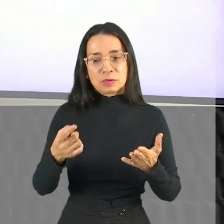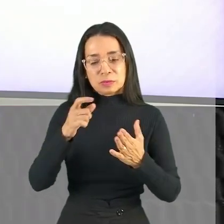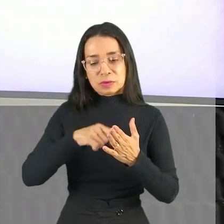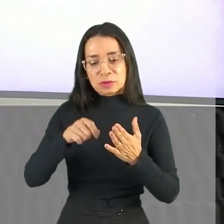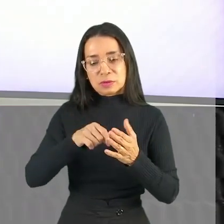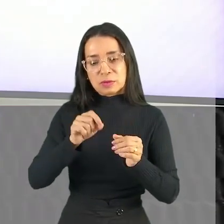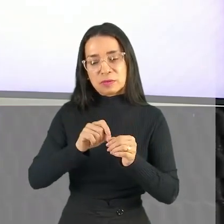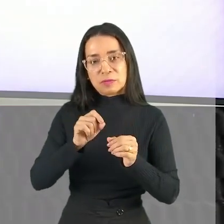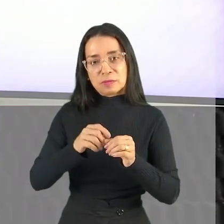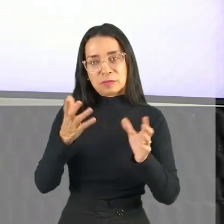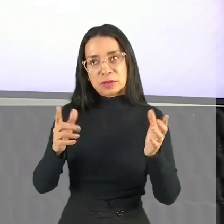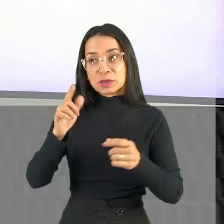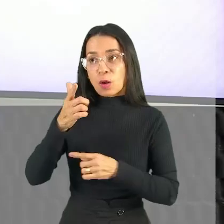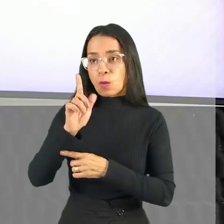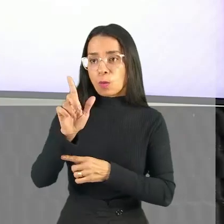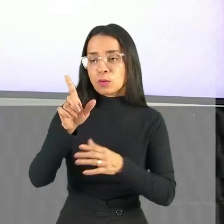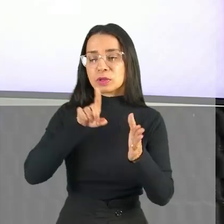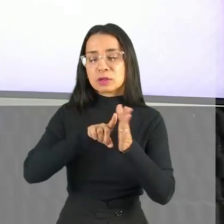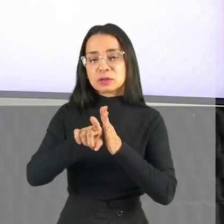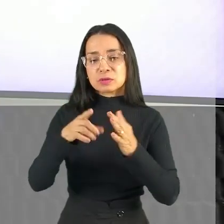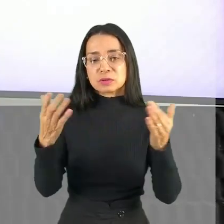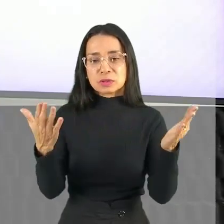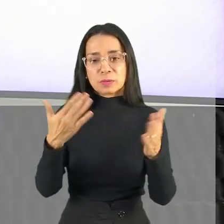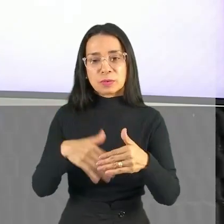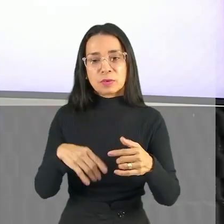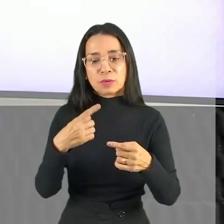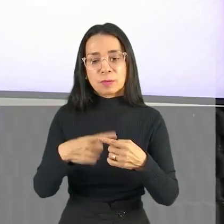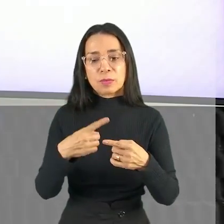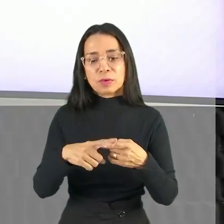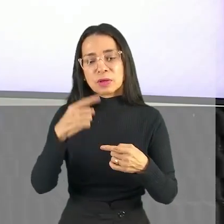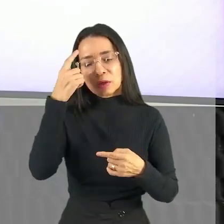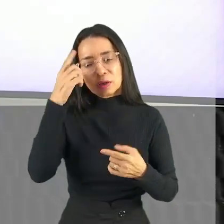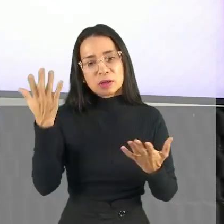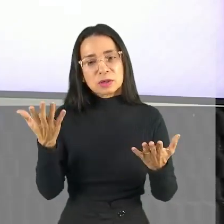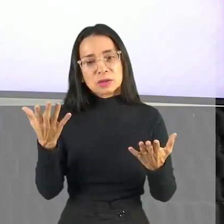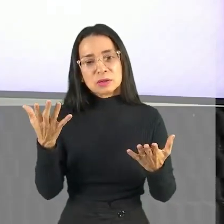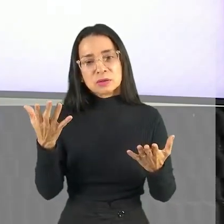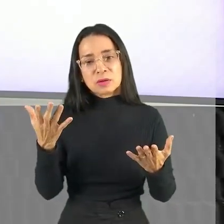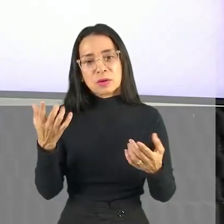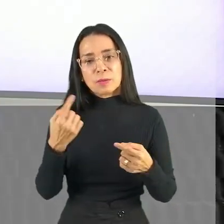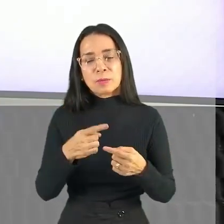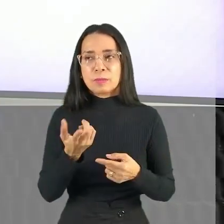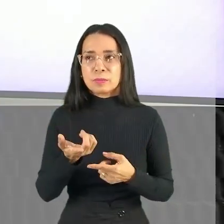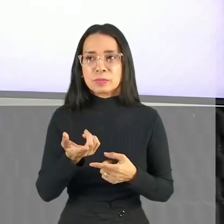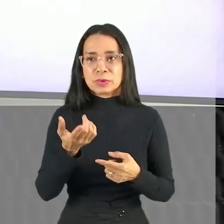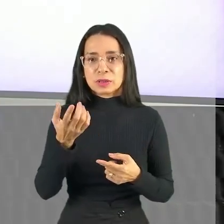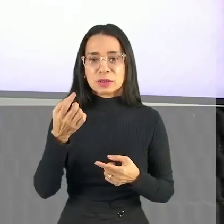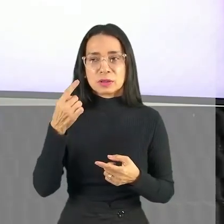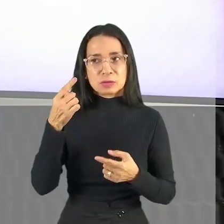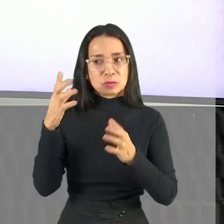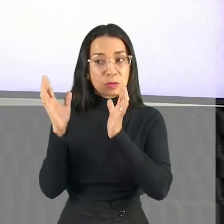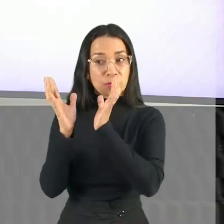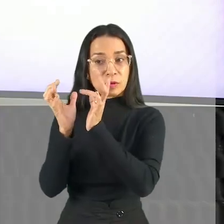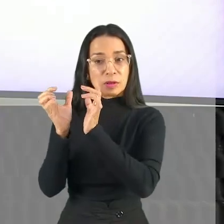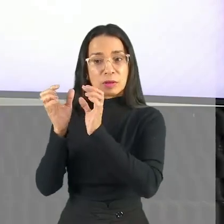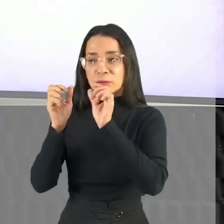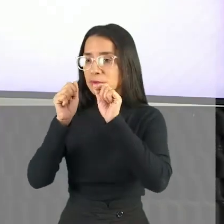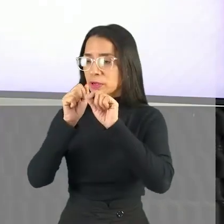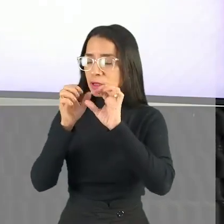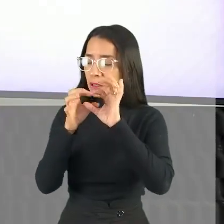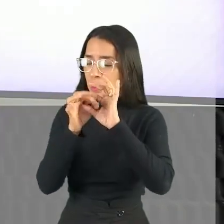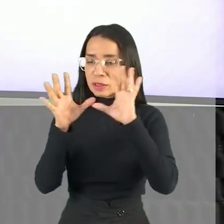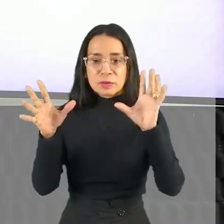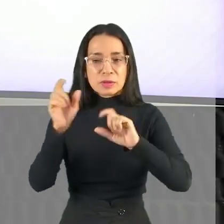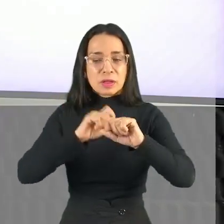e depois volte. Por que isso? Porque a sua cabeça vai desanuviar, você vai pensar em outras coisas e quando você